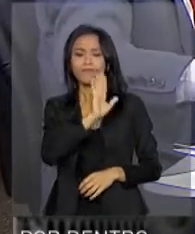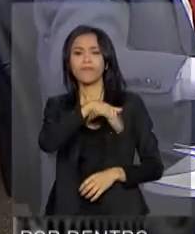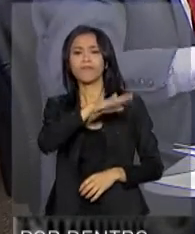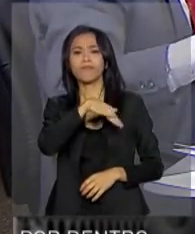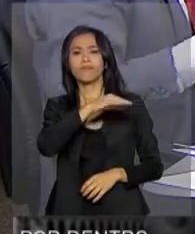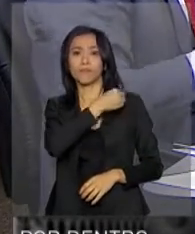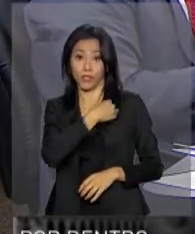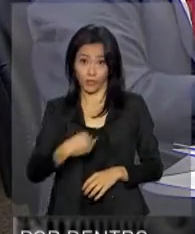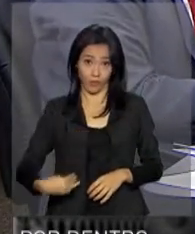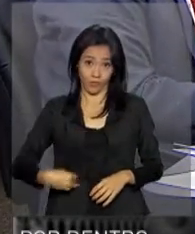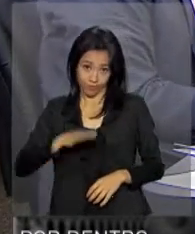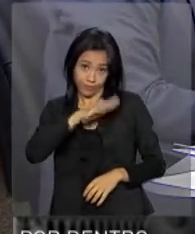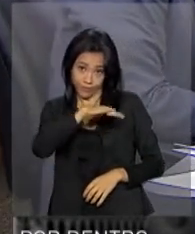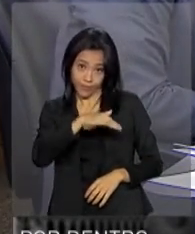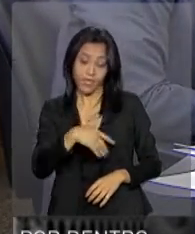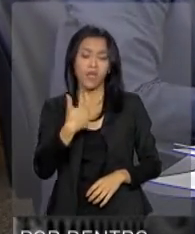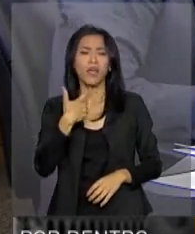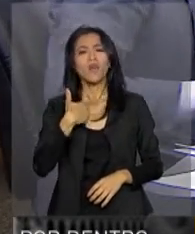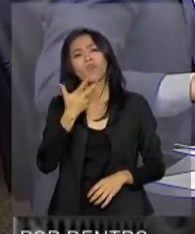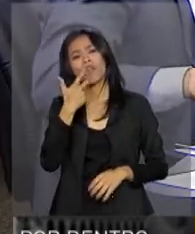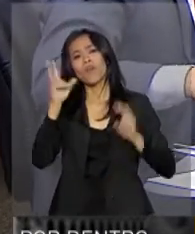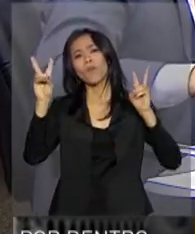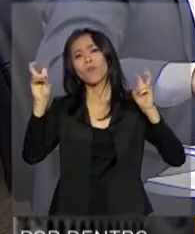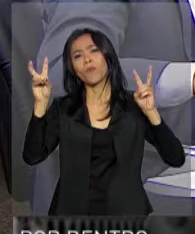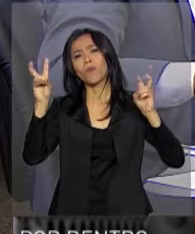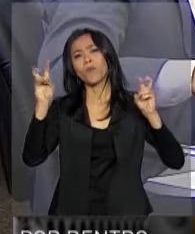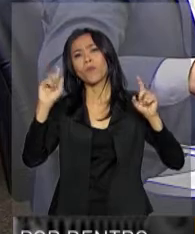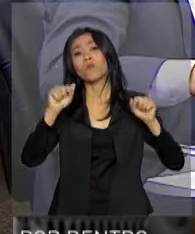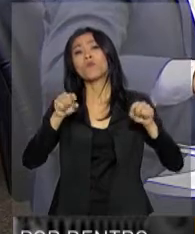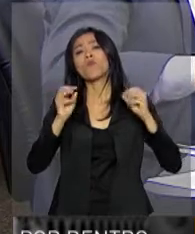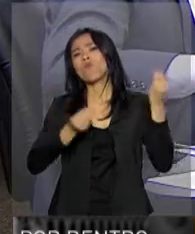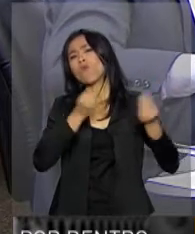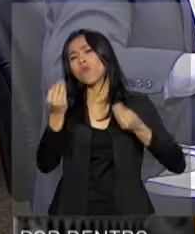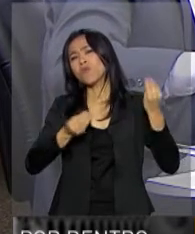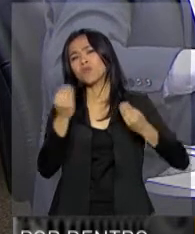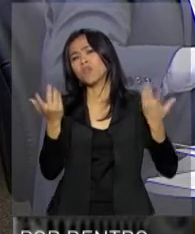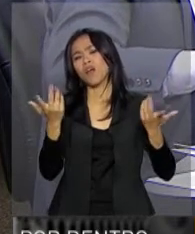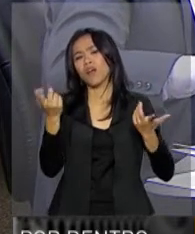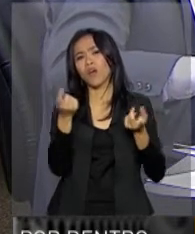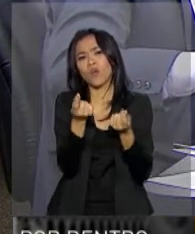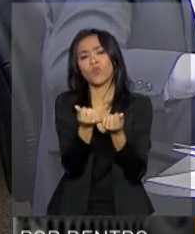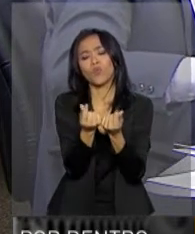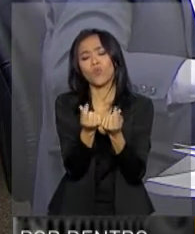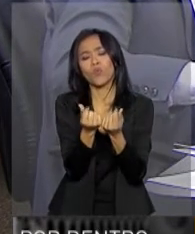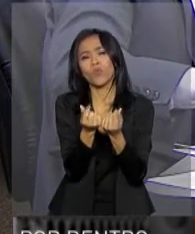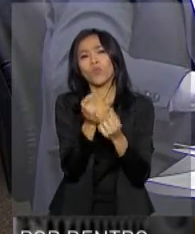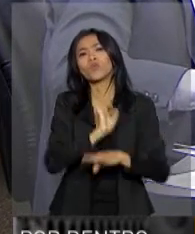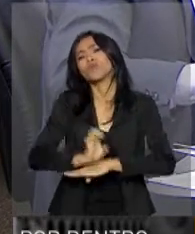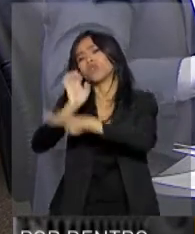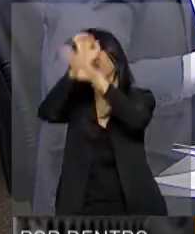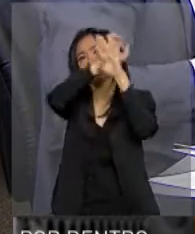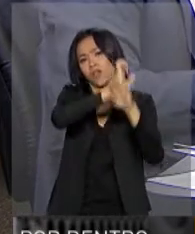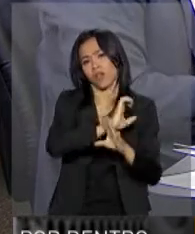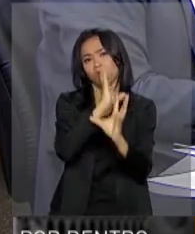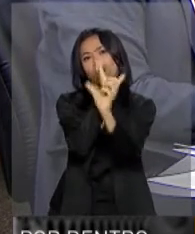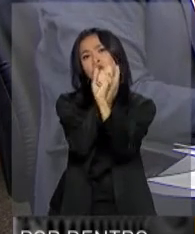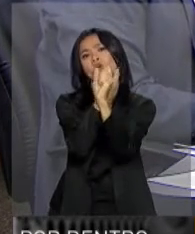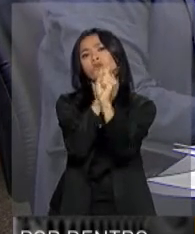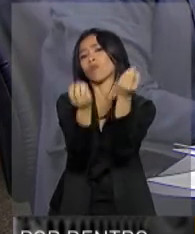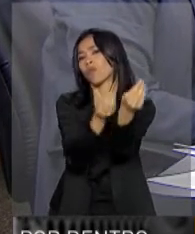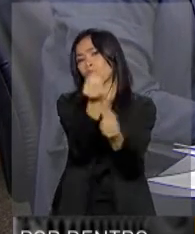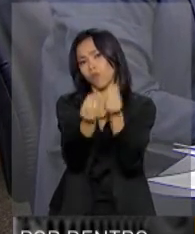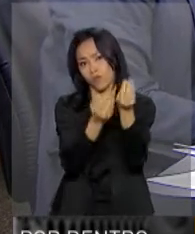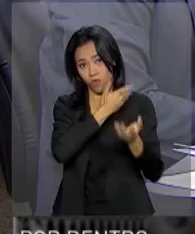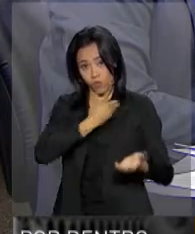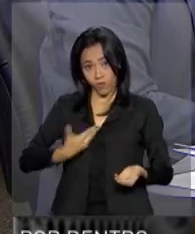no assunto sobre a saúde financeira dos estados como é que o governo federal ele tem analisado tem